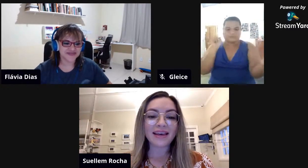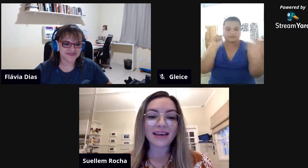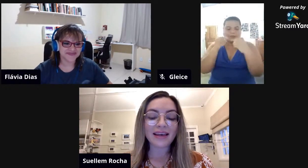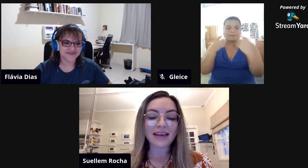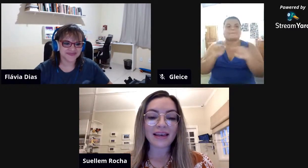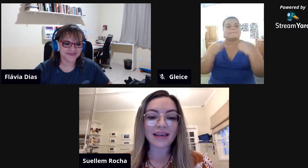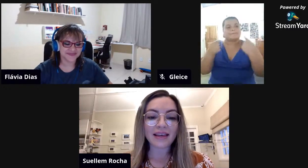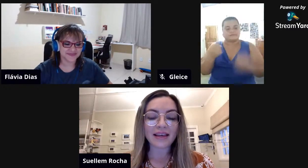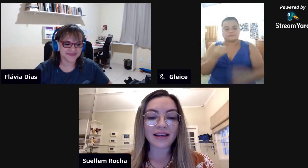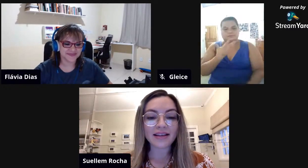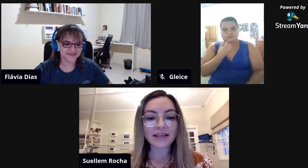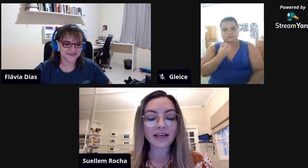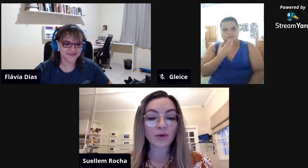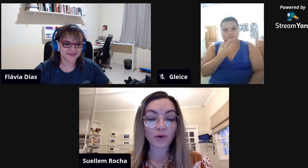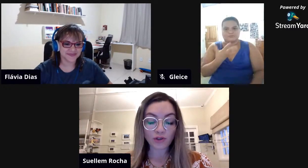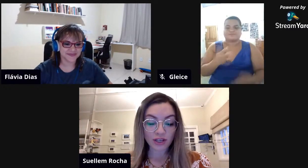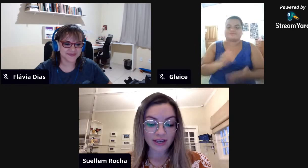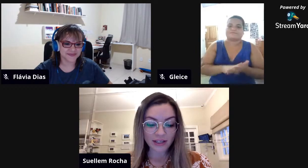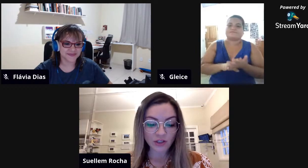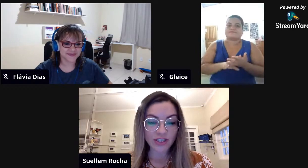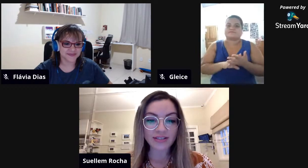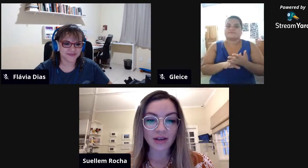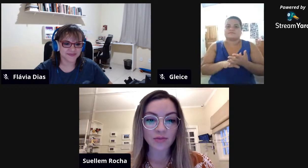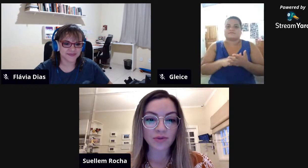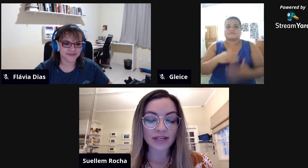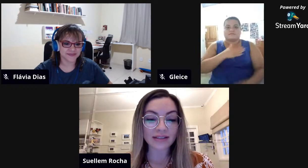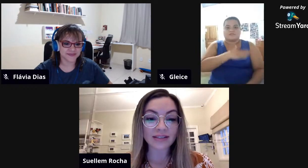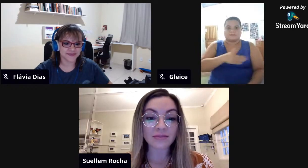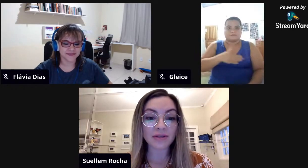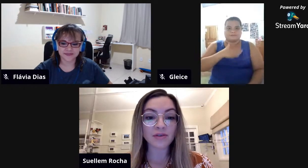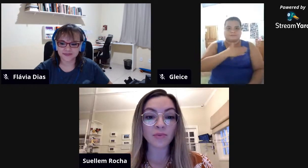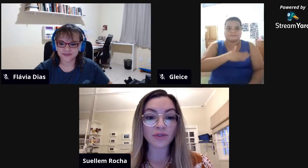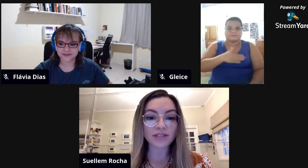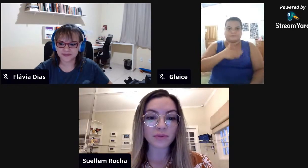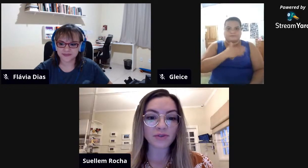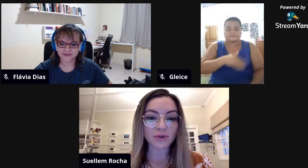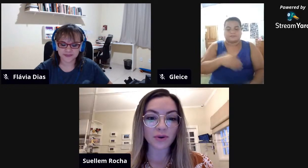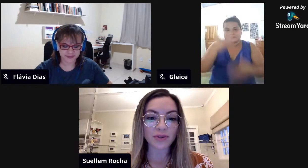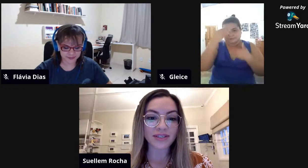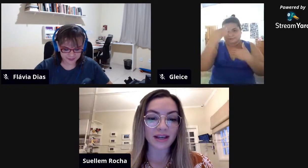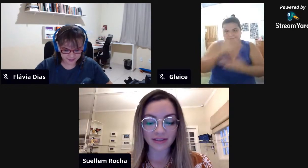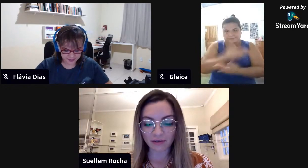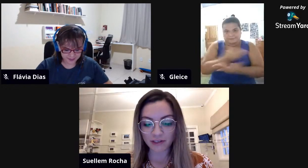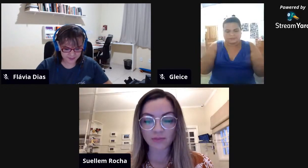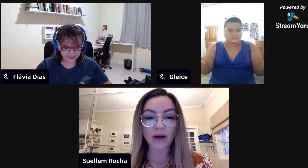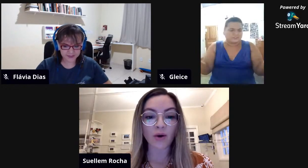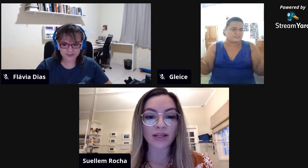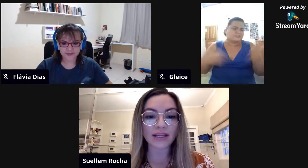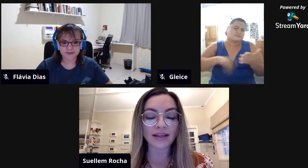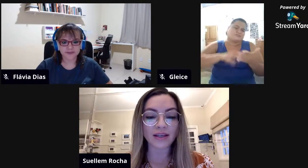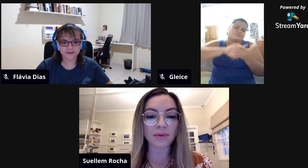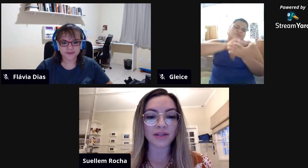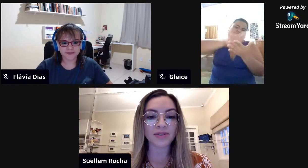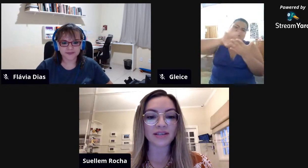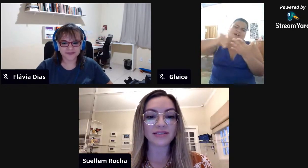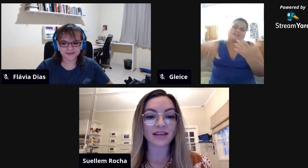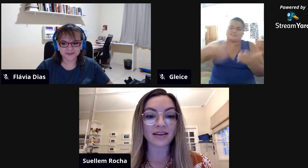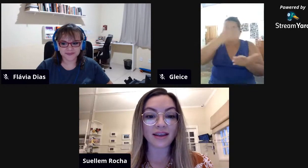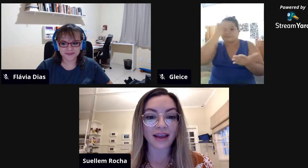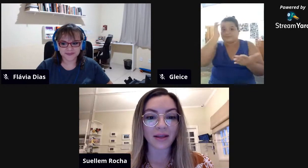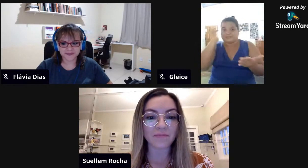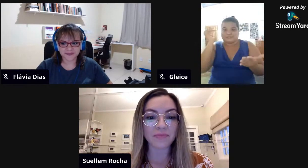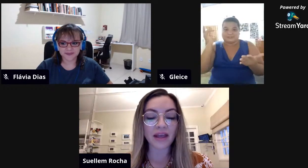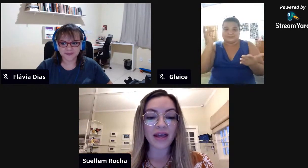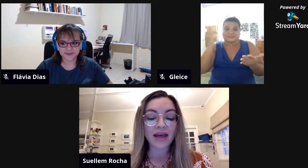Verdade. Eu gostaria aqui de iniciar os meus agradecimentos, são muitas pessoas, né? Até fiz uma colinha aqui para não